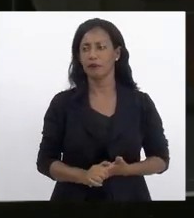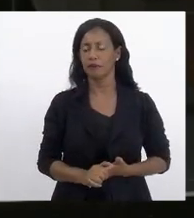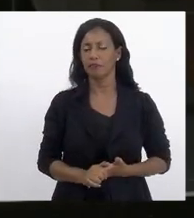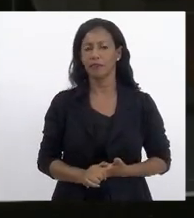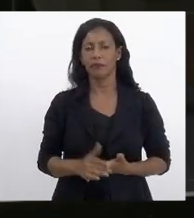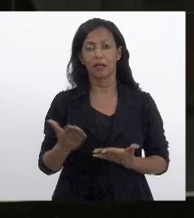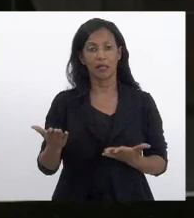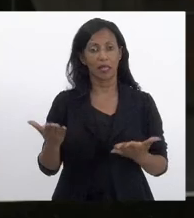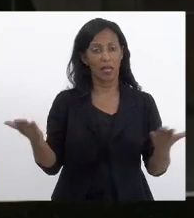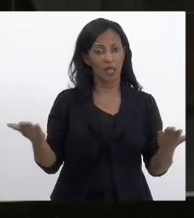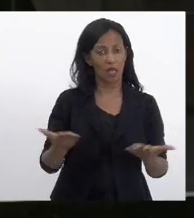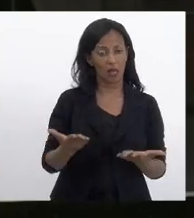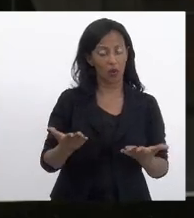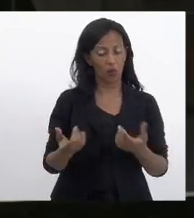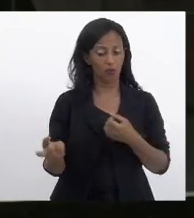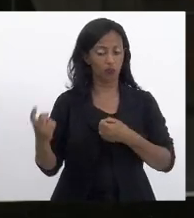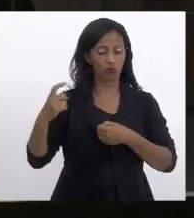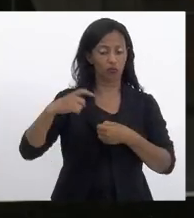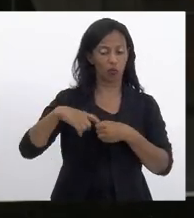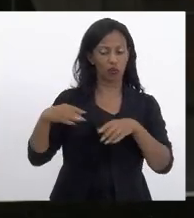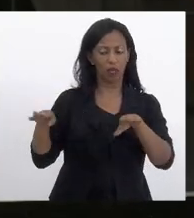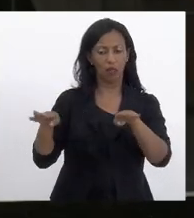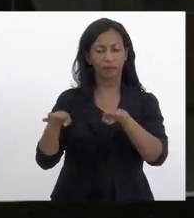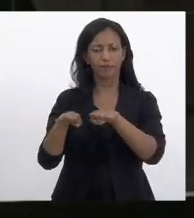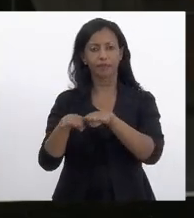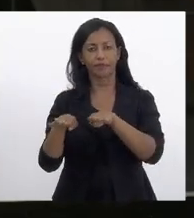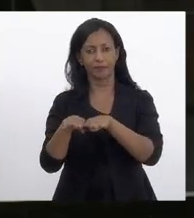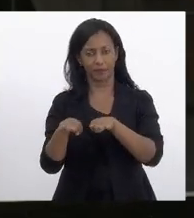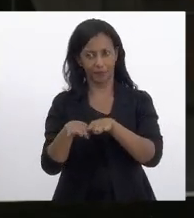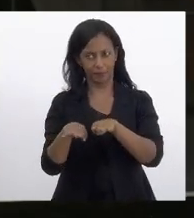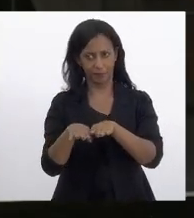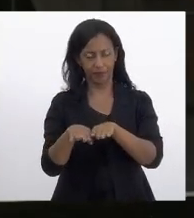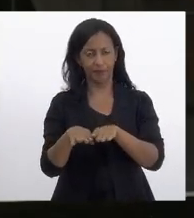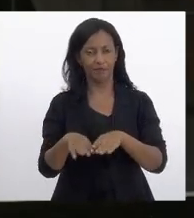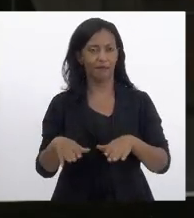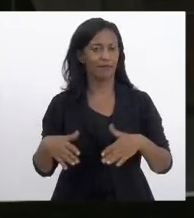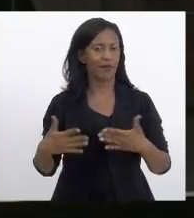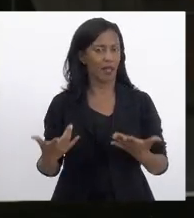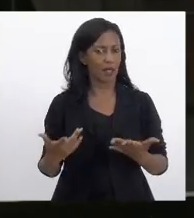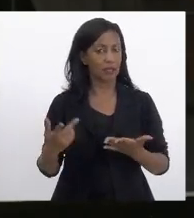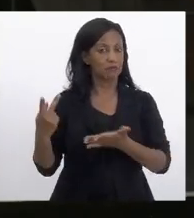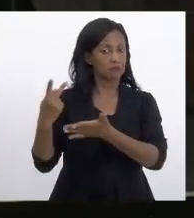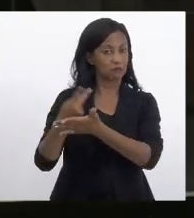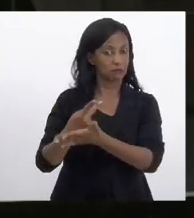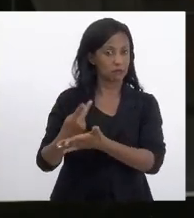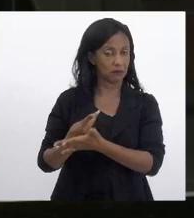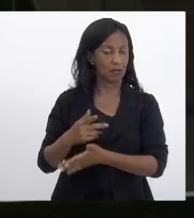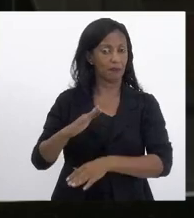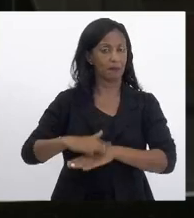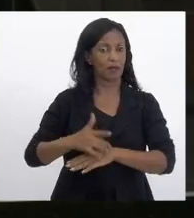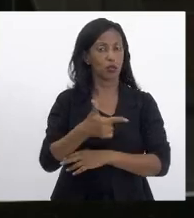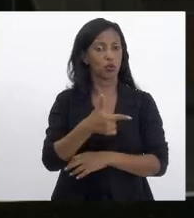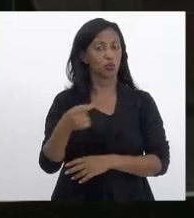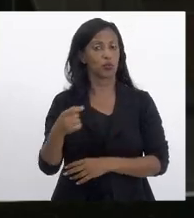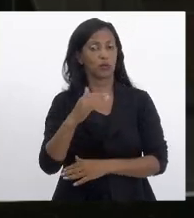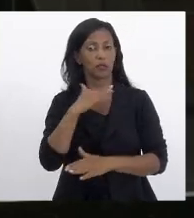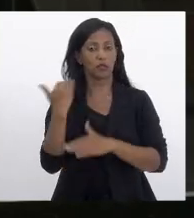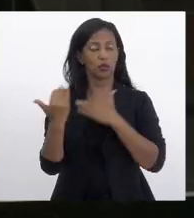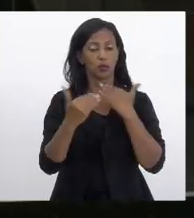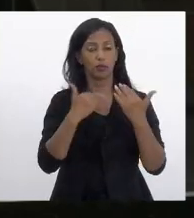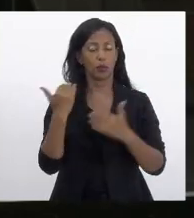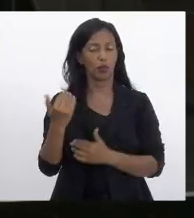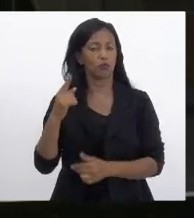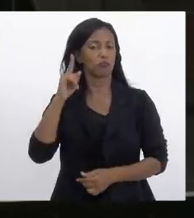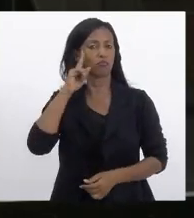ano, voltar a patamares na ordem ainda absurda de mais de 200 mortes